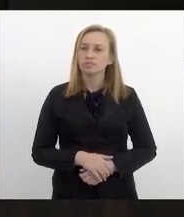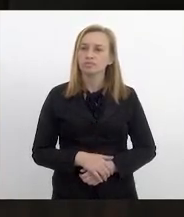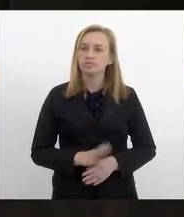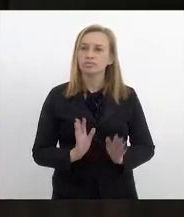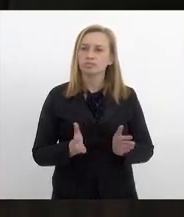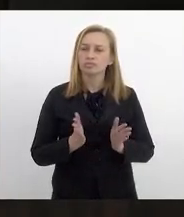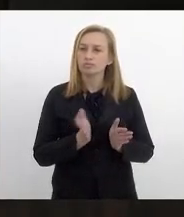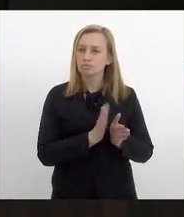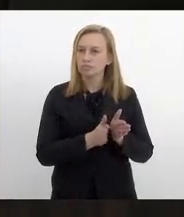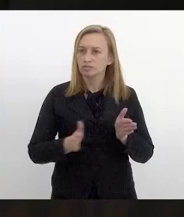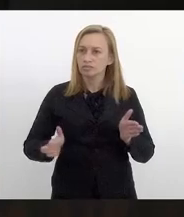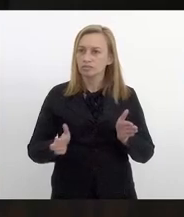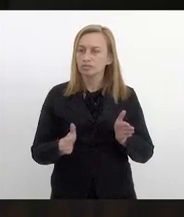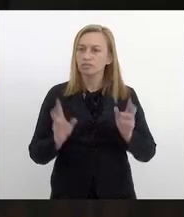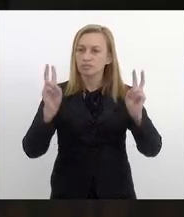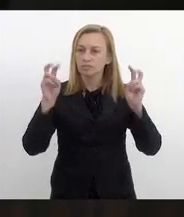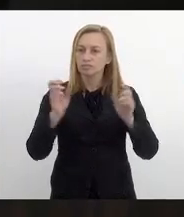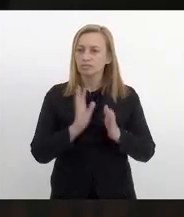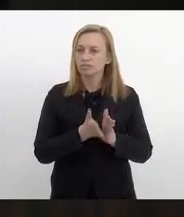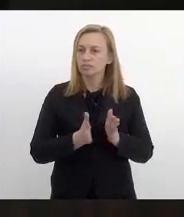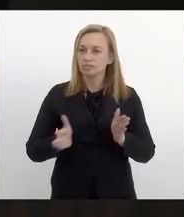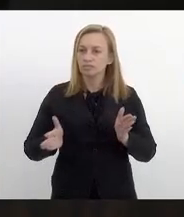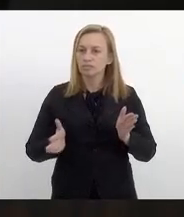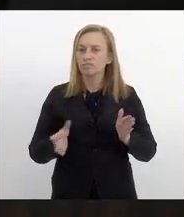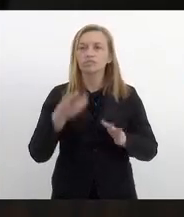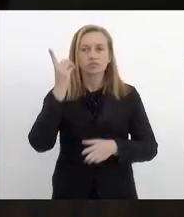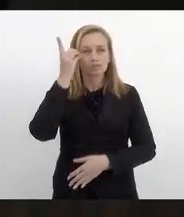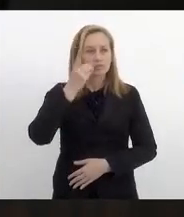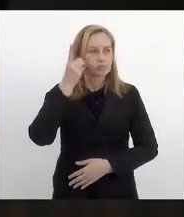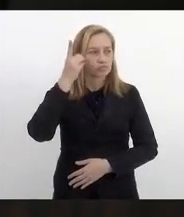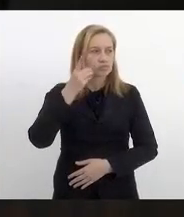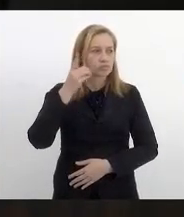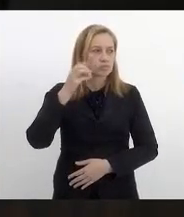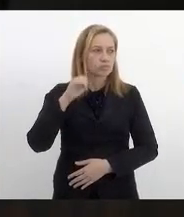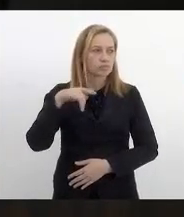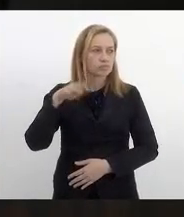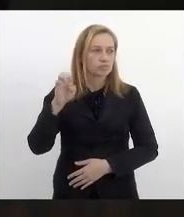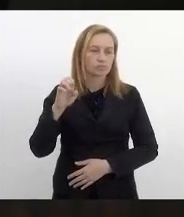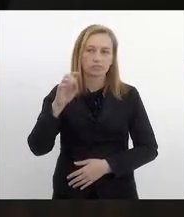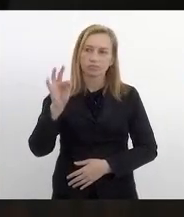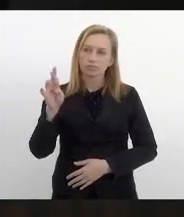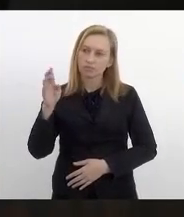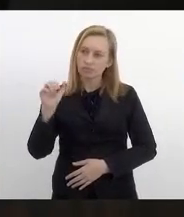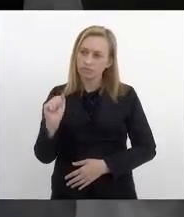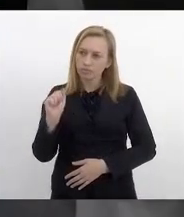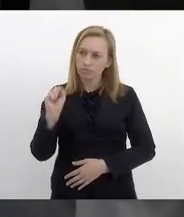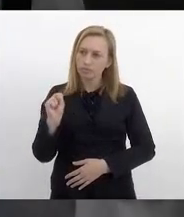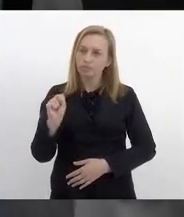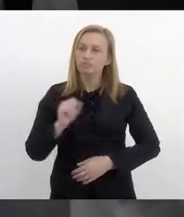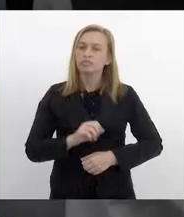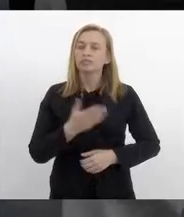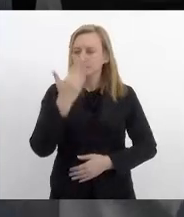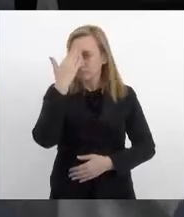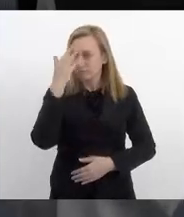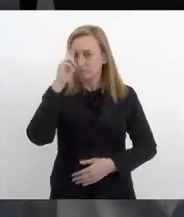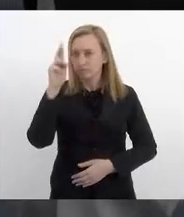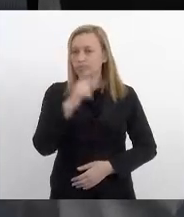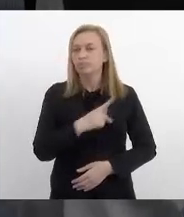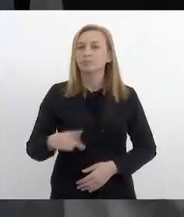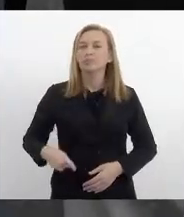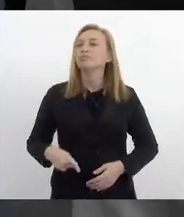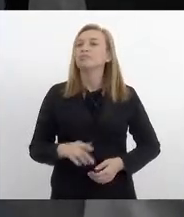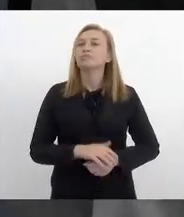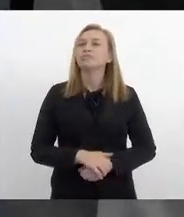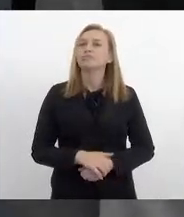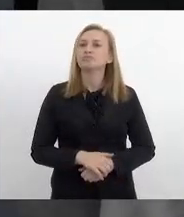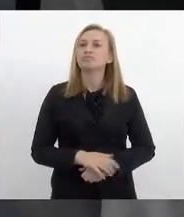aos pela ordem, às questões de ordem. Questão de ordem do deputado Alexandre Freitas. Obrigado, presidente. A